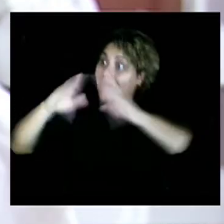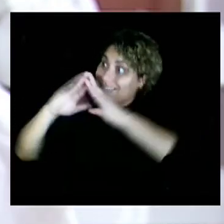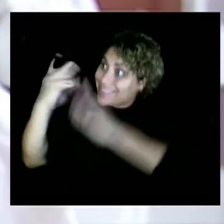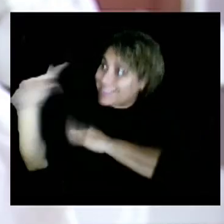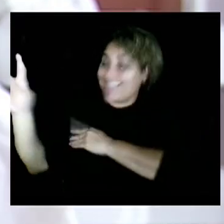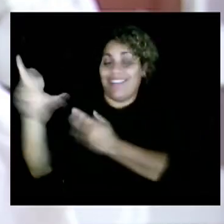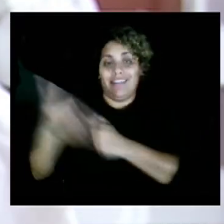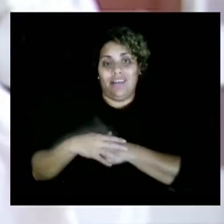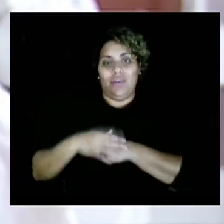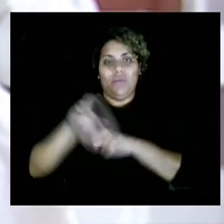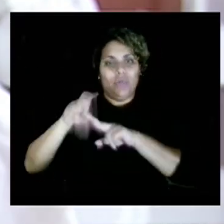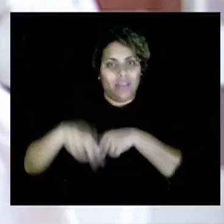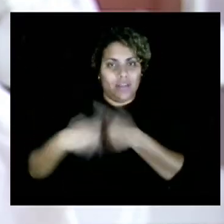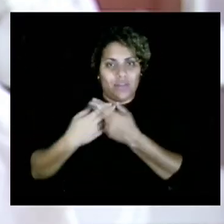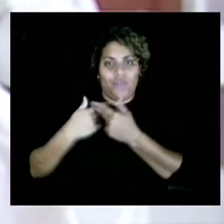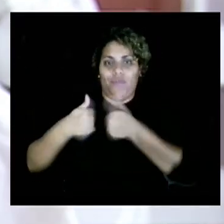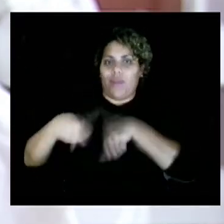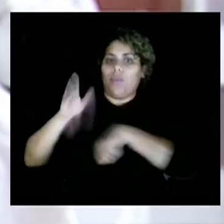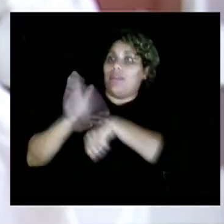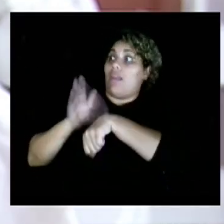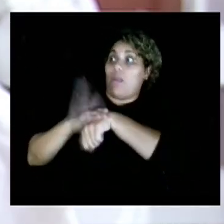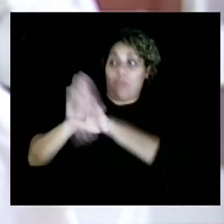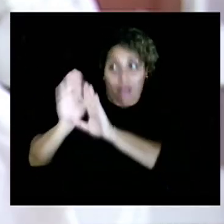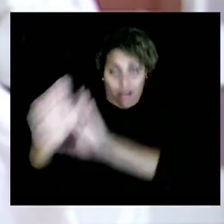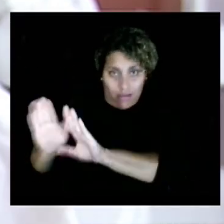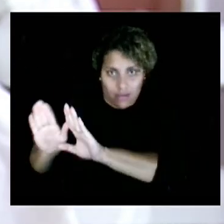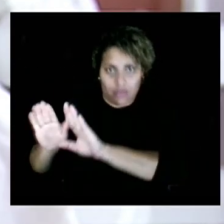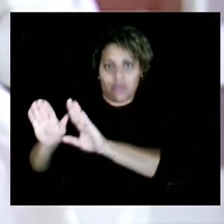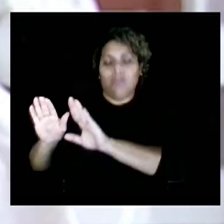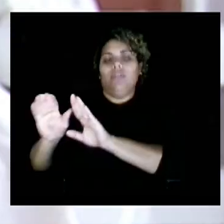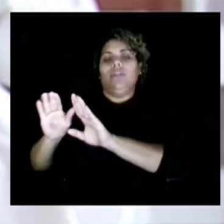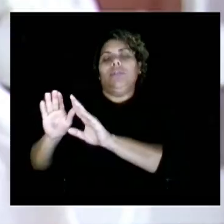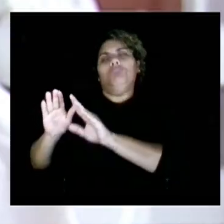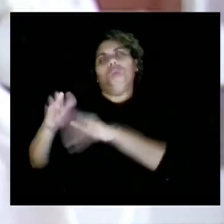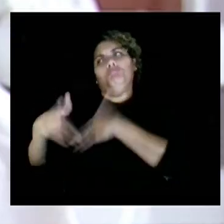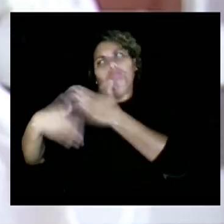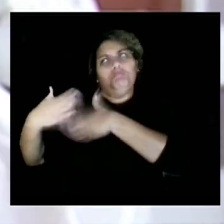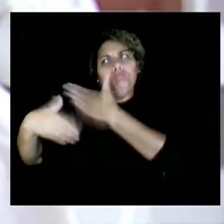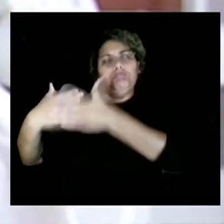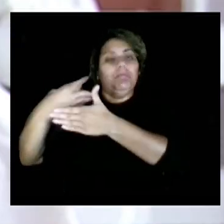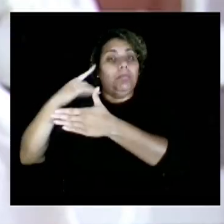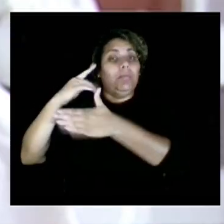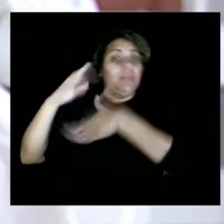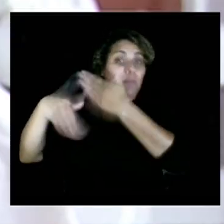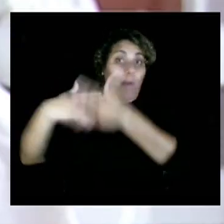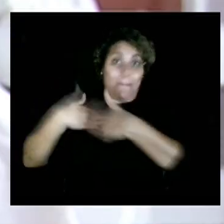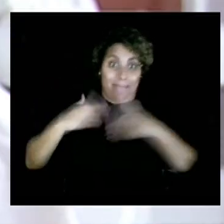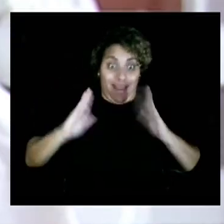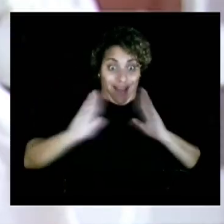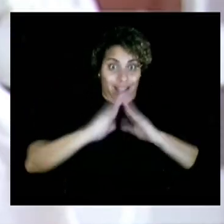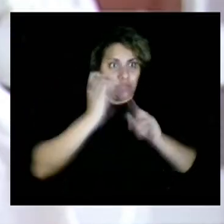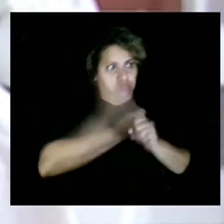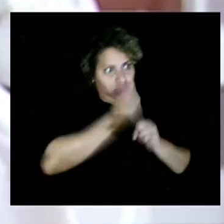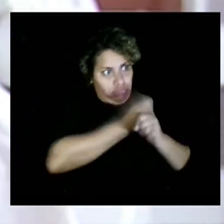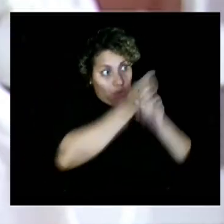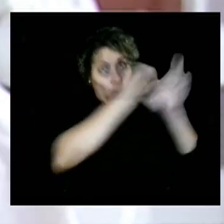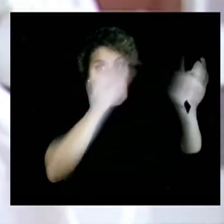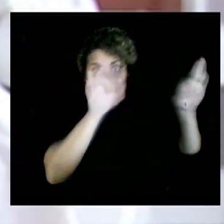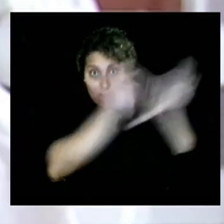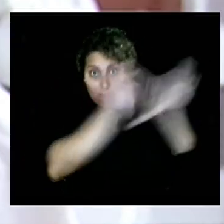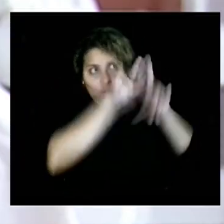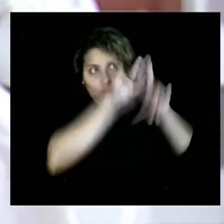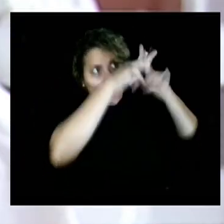fiquei um tempo lá, atendendo por lá. E depois, quando a minha casa ficou pronta, quando eu reformei, fiz o